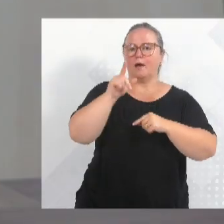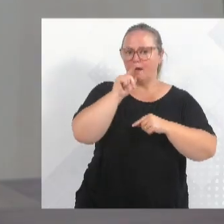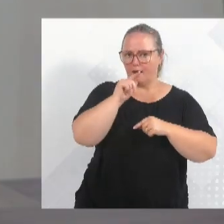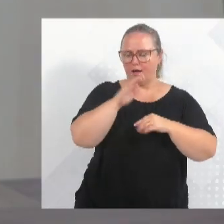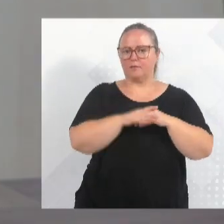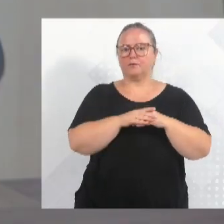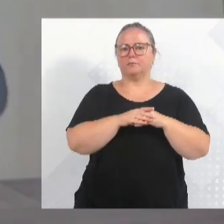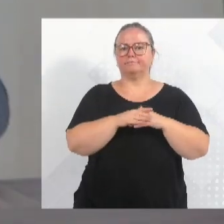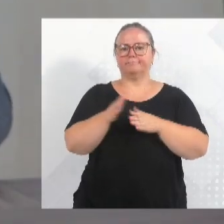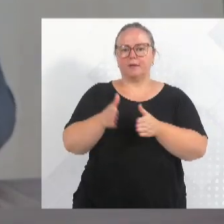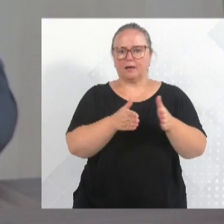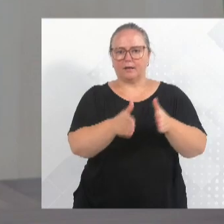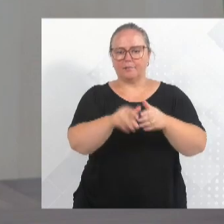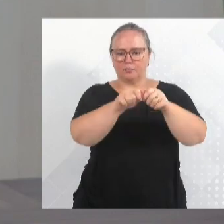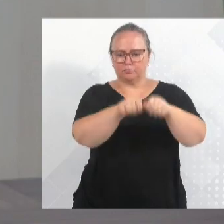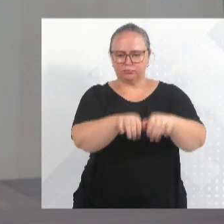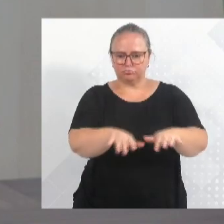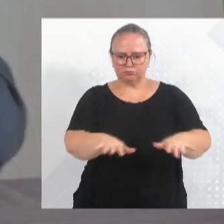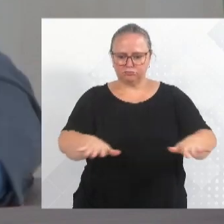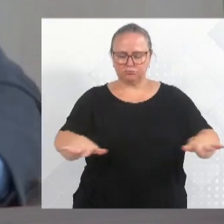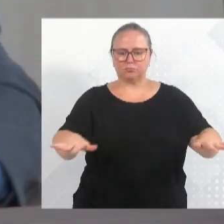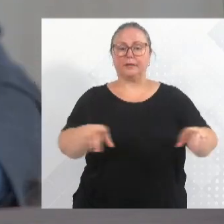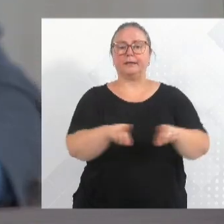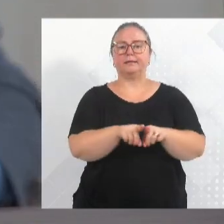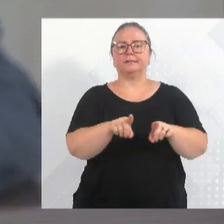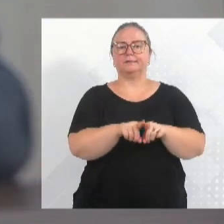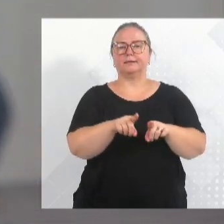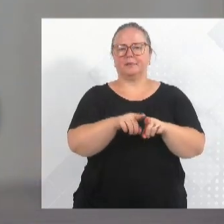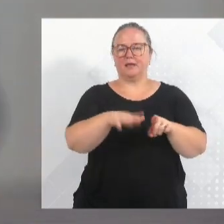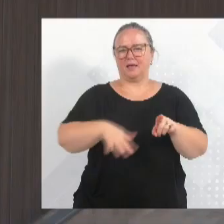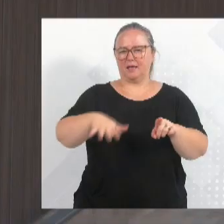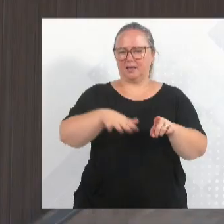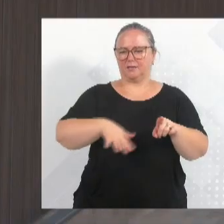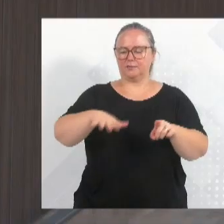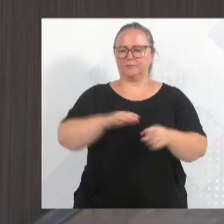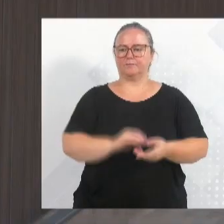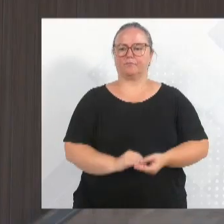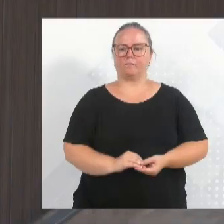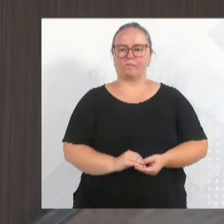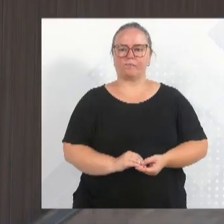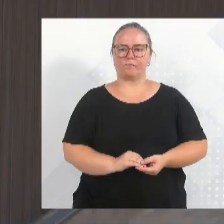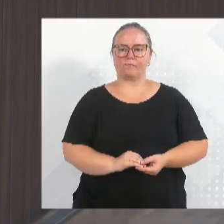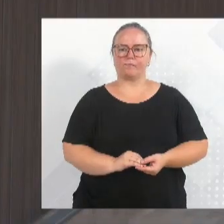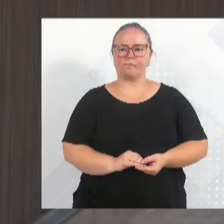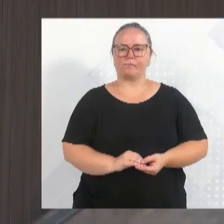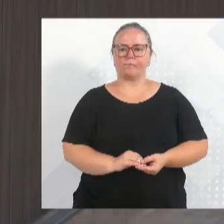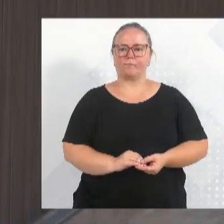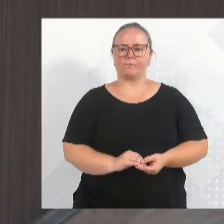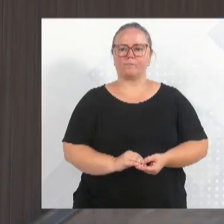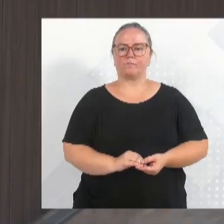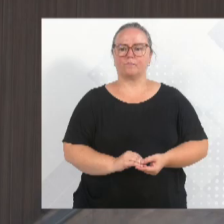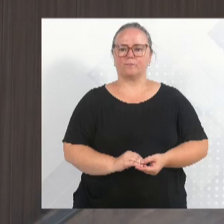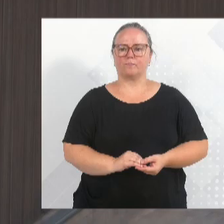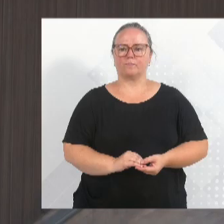no caminho, e também o enroncamento que vai ser feito ali naquela região. A gente trouxe